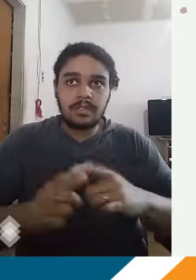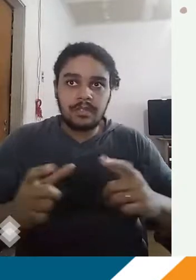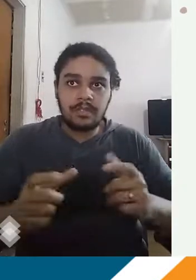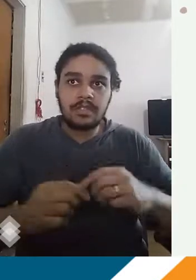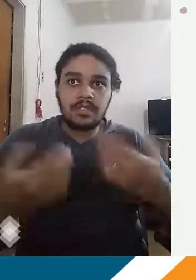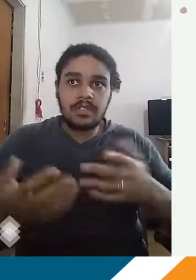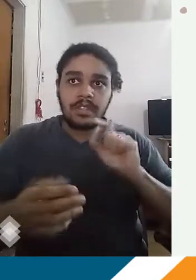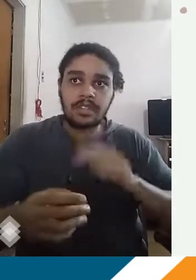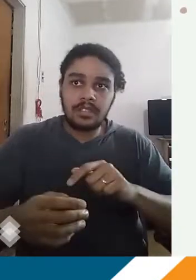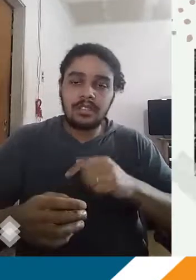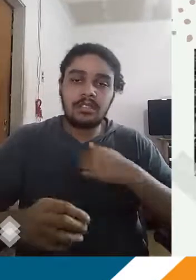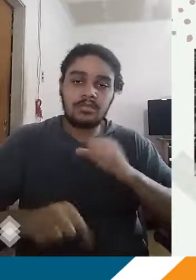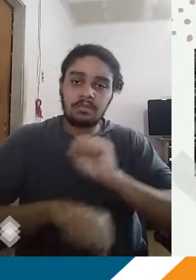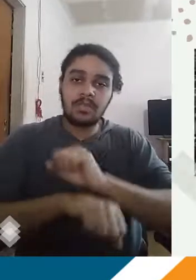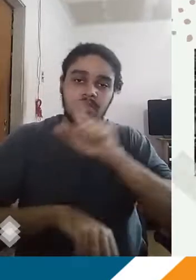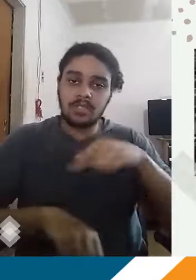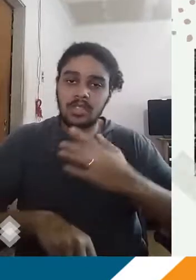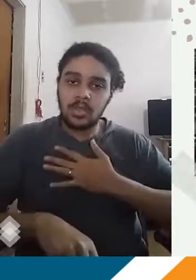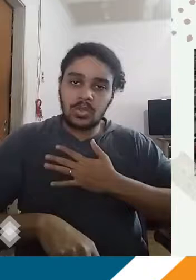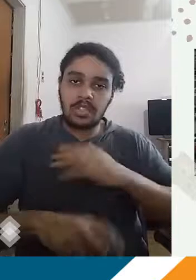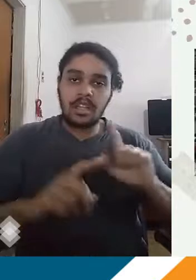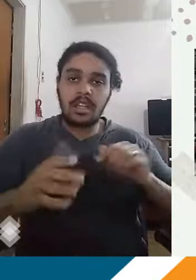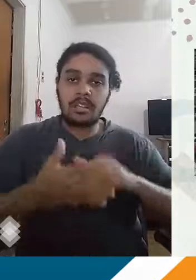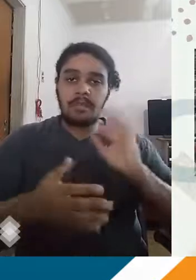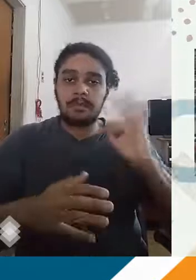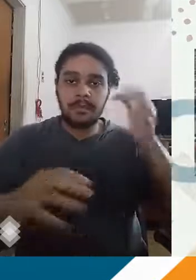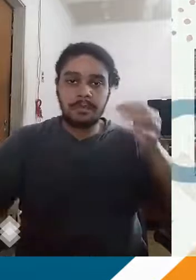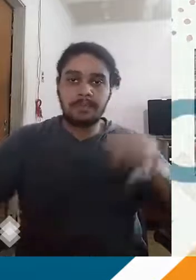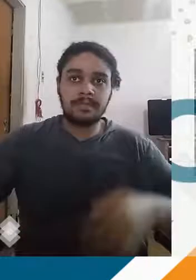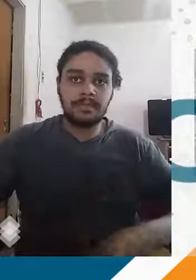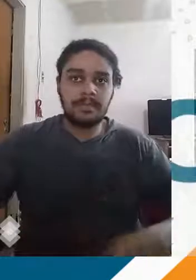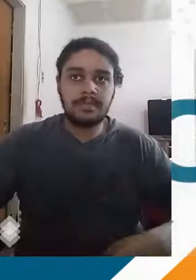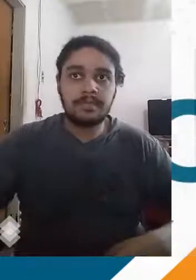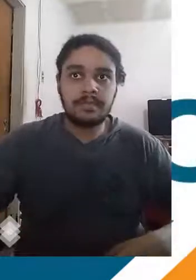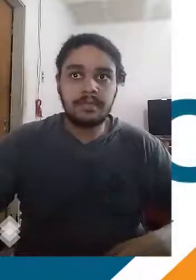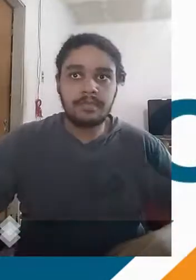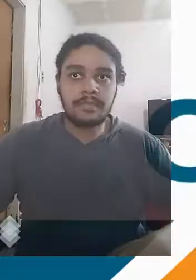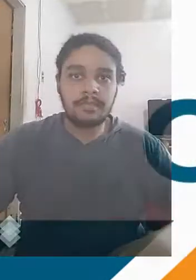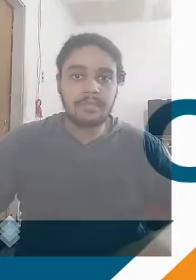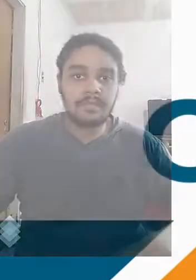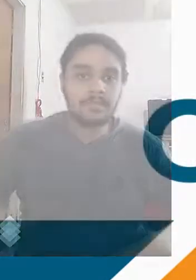crescimento das cidades ao longo dos anos. Então, pessoal, é isso. Espero que vocês tenham gostado e até a próxima.